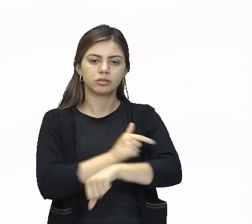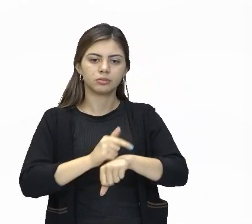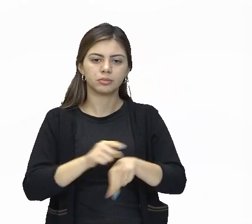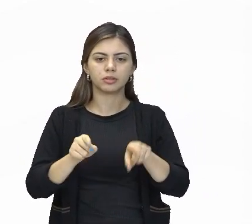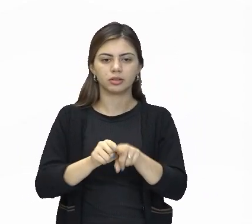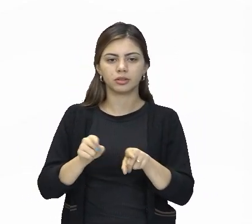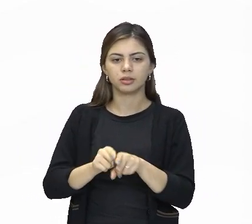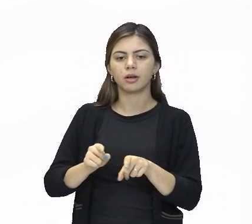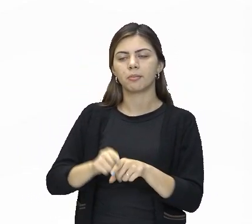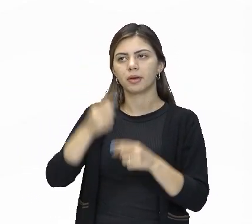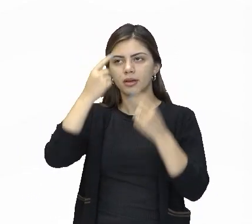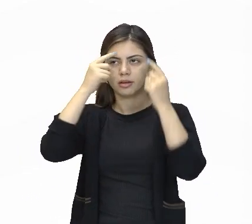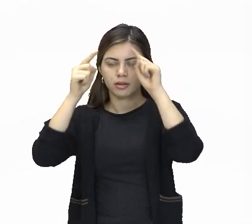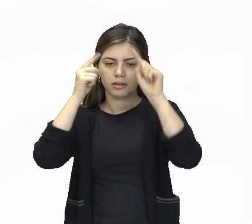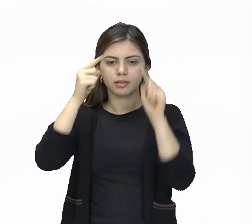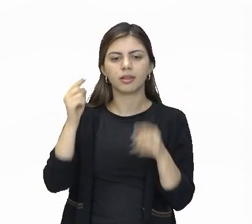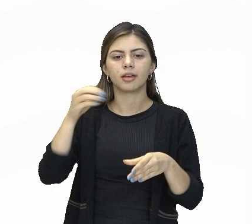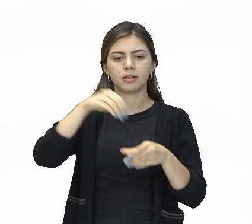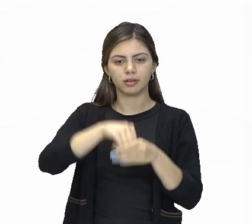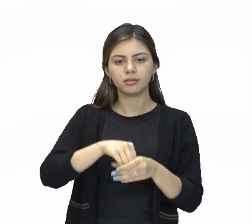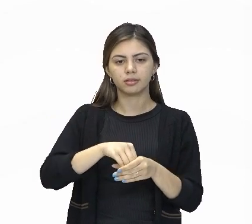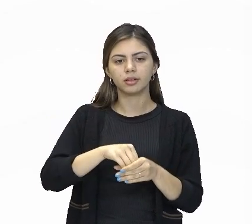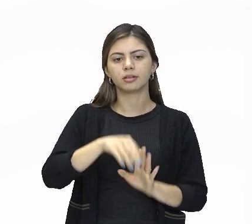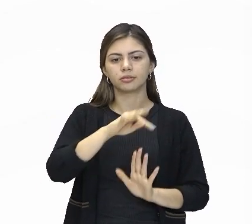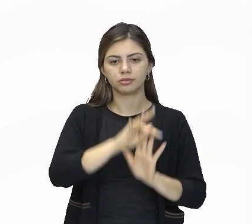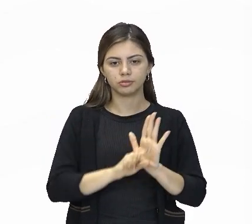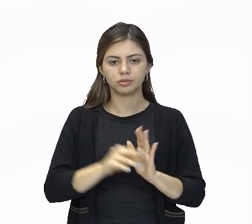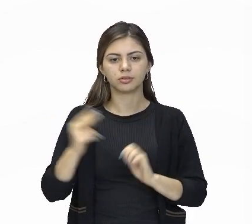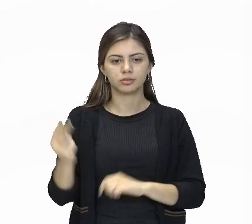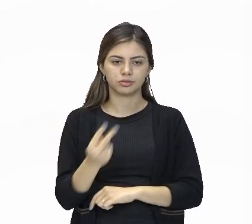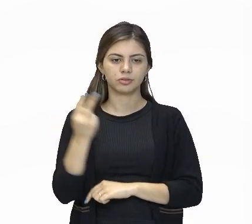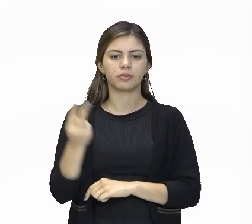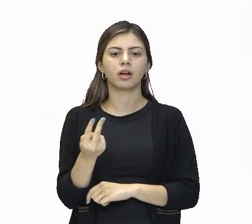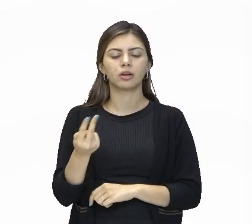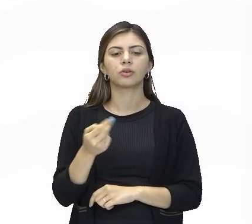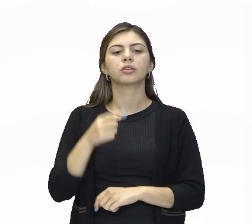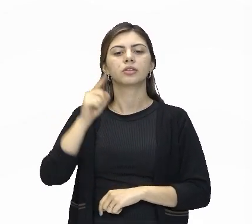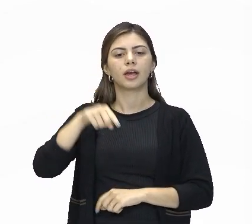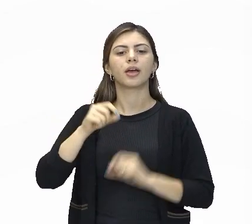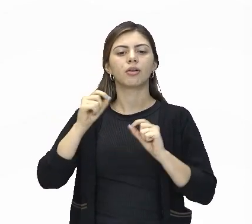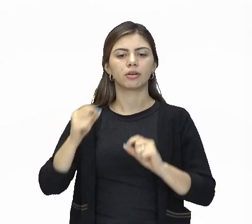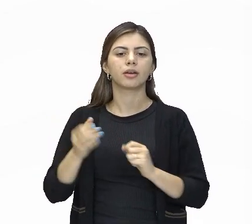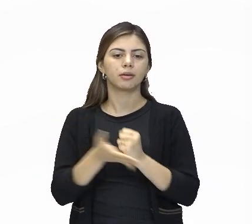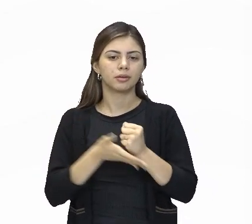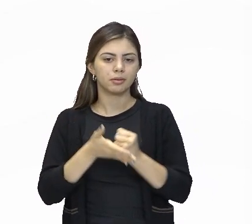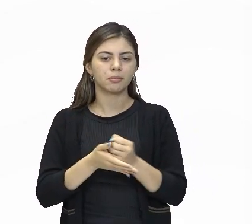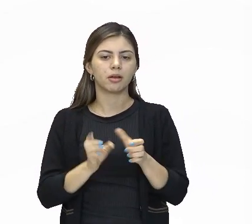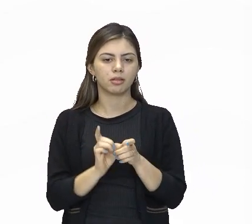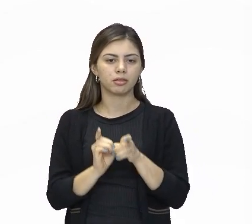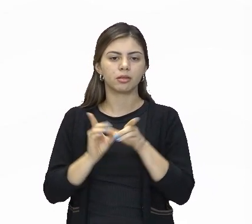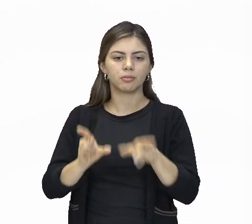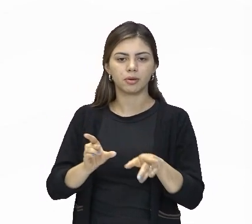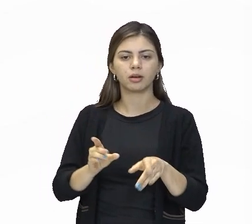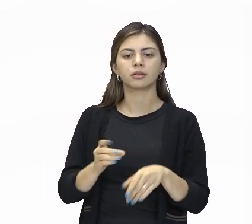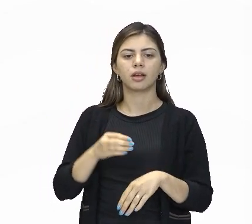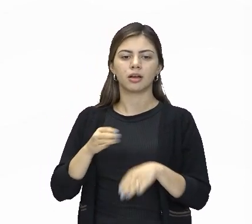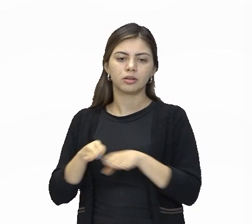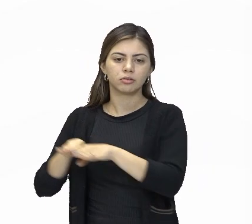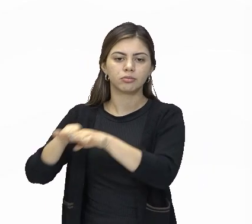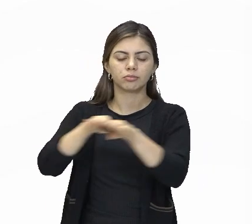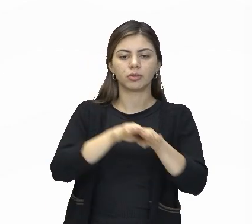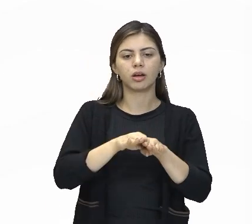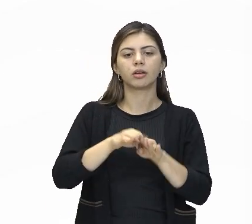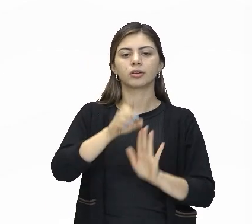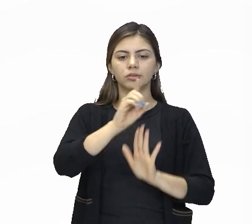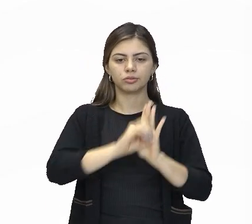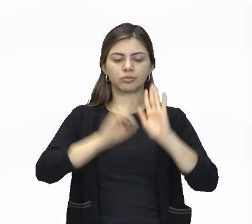pluralidade de ideias dentro de princípios e valores fundamentados na democracia, na